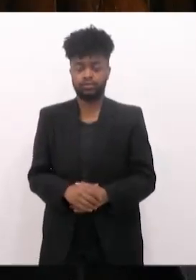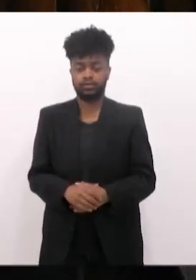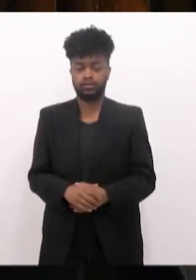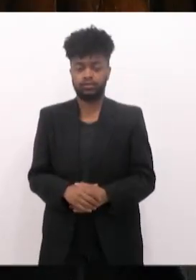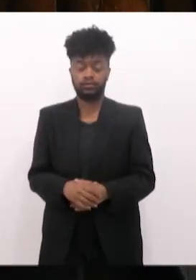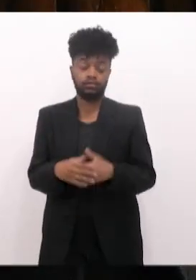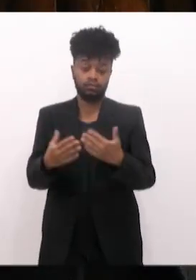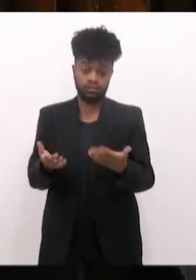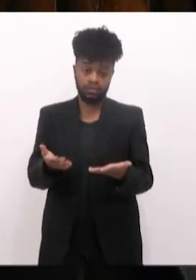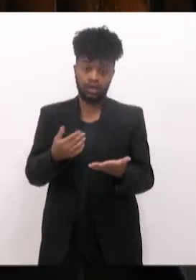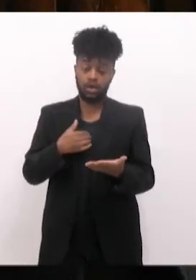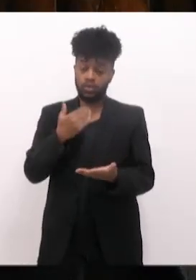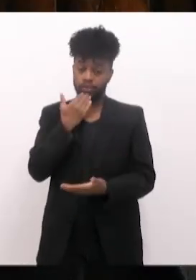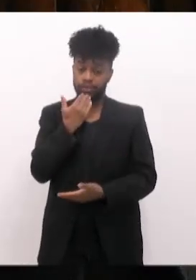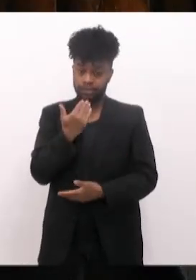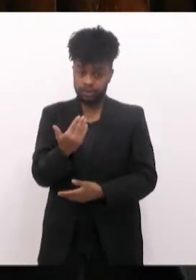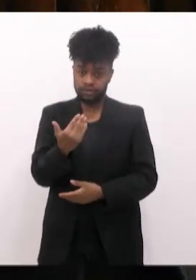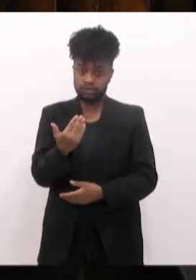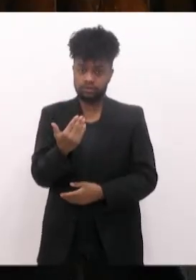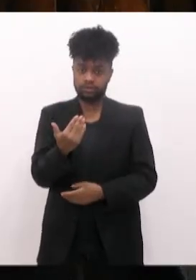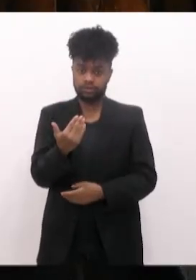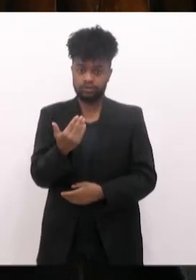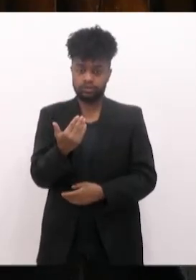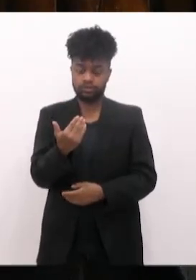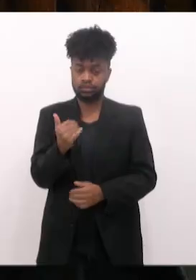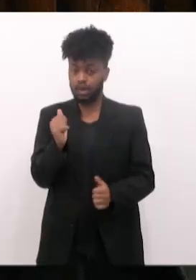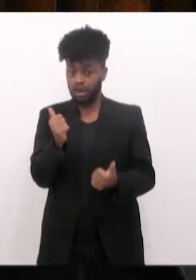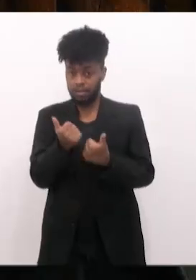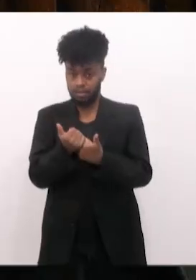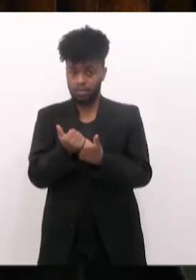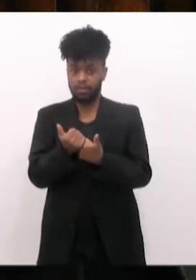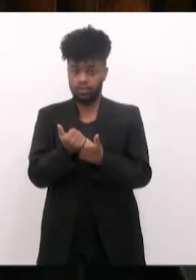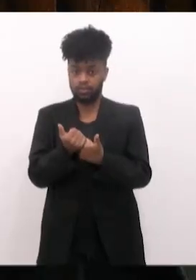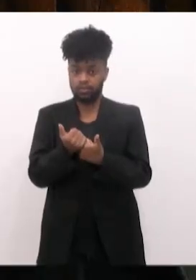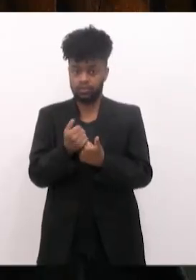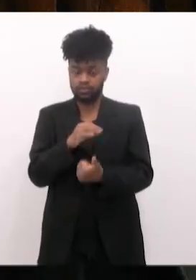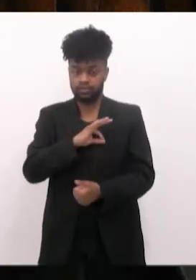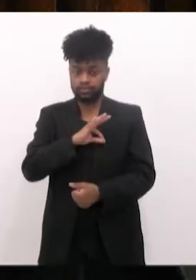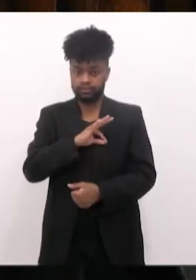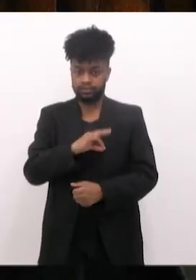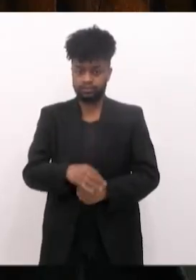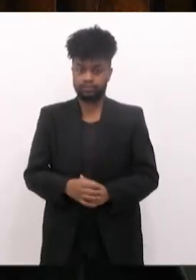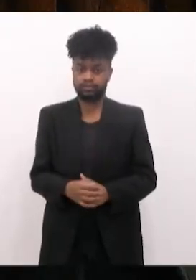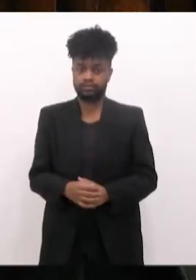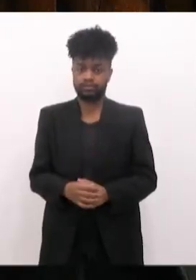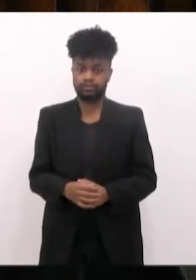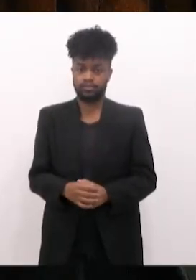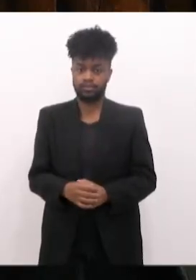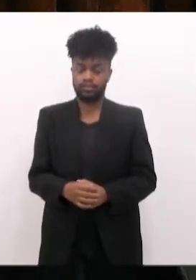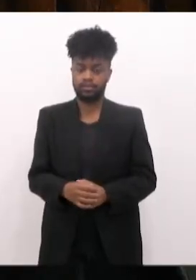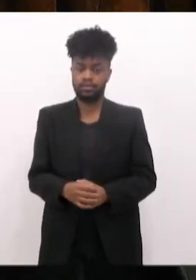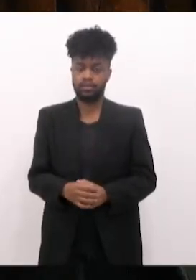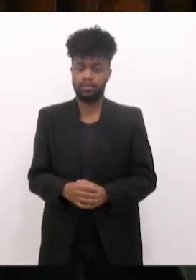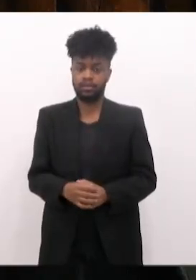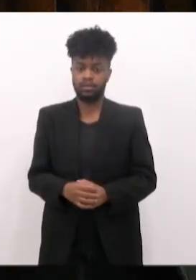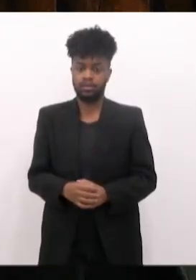E aí eu pedi o auxílio da polícia.